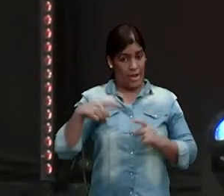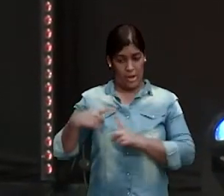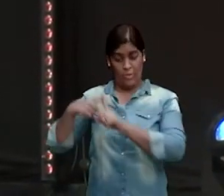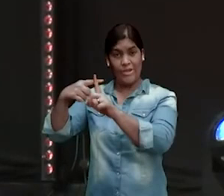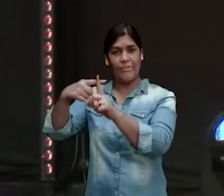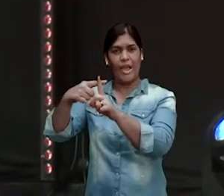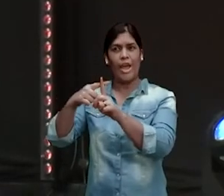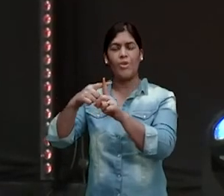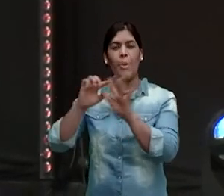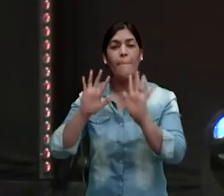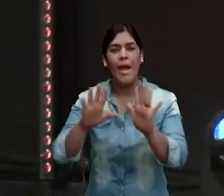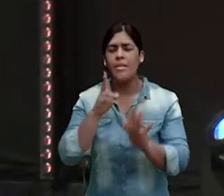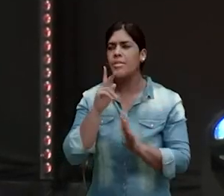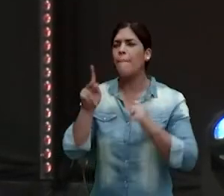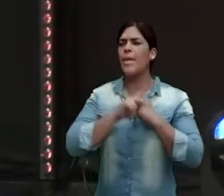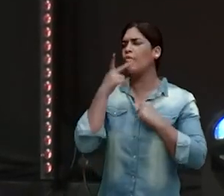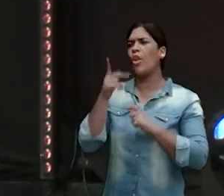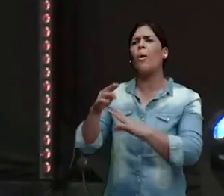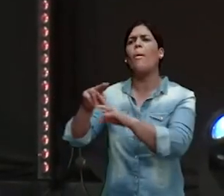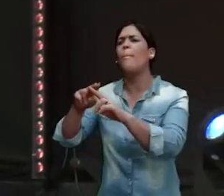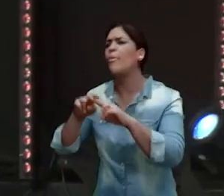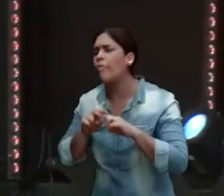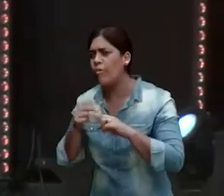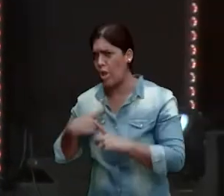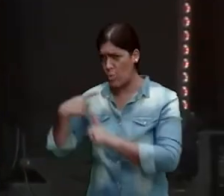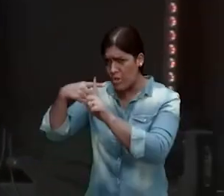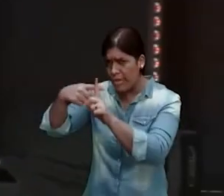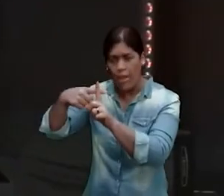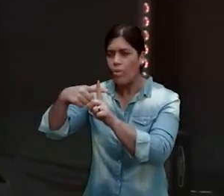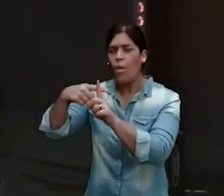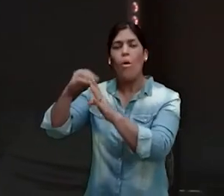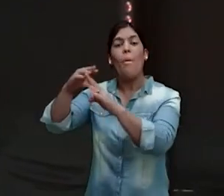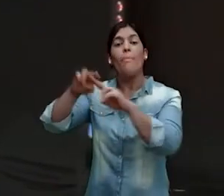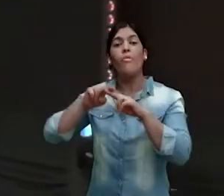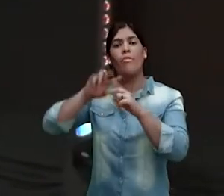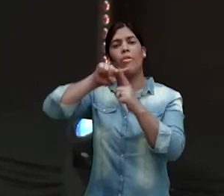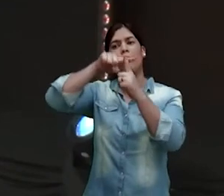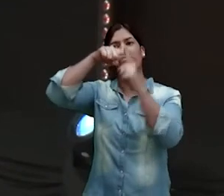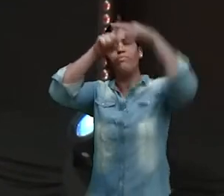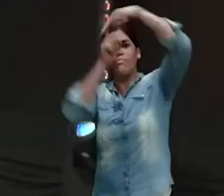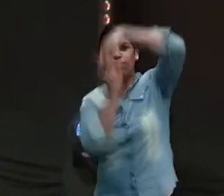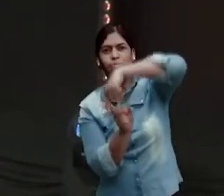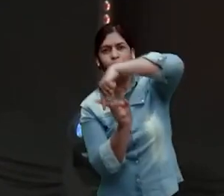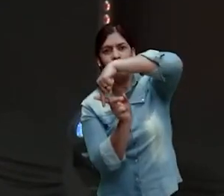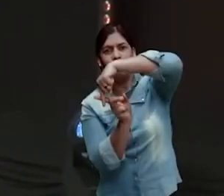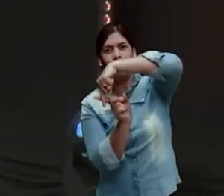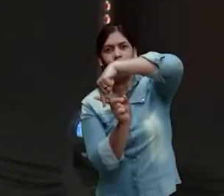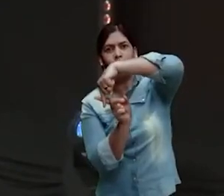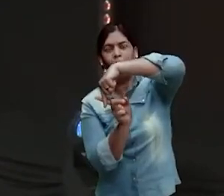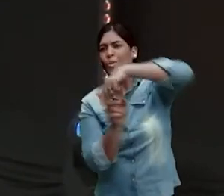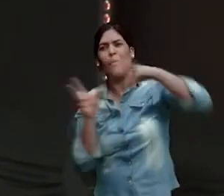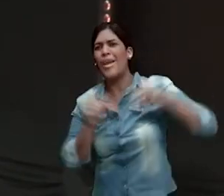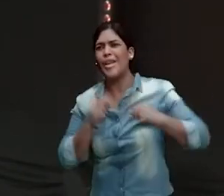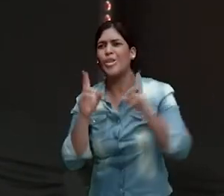crucificado que nem o Messi eu não mereço me crucifica então de cabeça para baixo e ele foi crucificado de cabeça para baixo Essa é a tradição dos